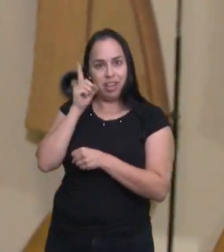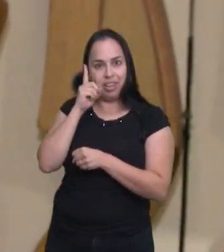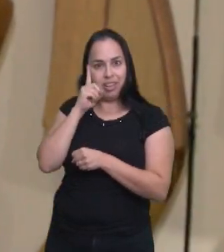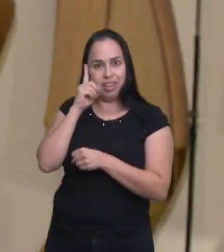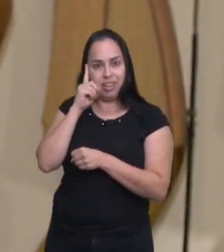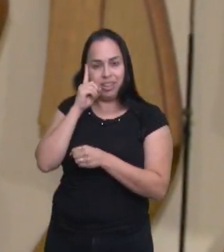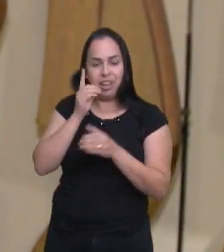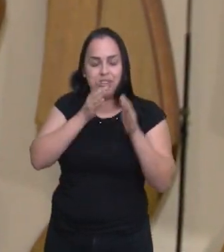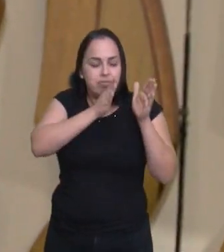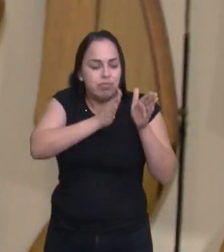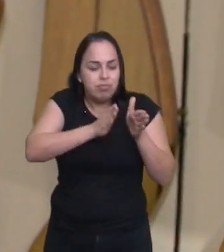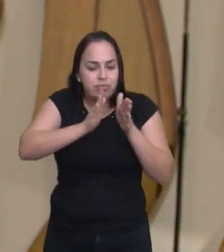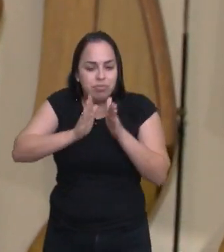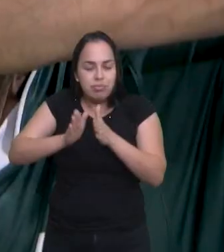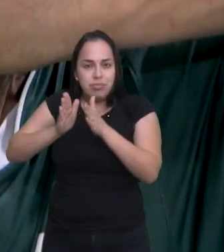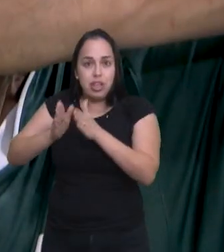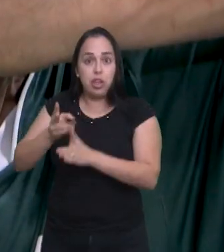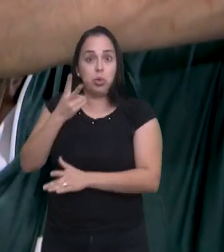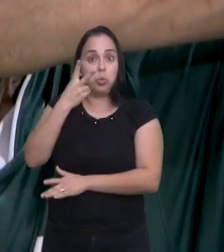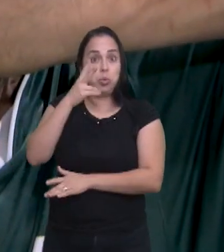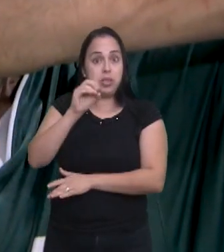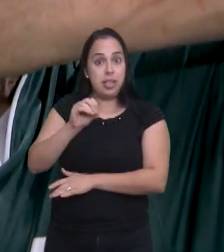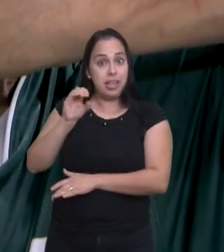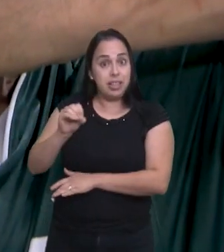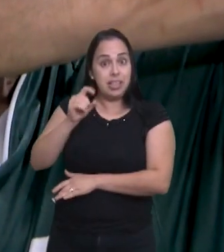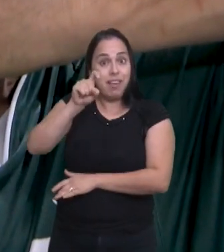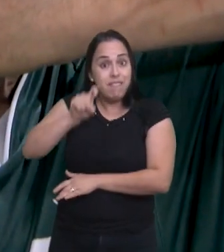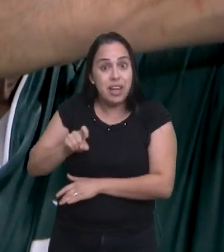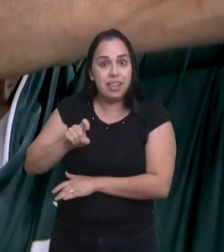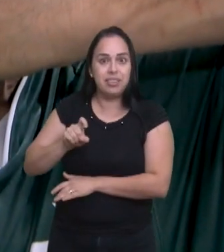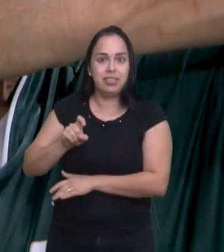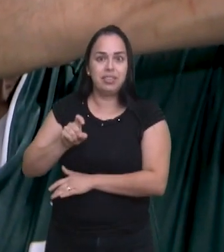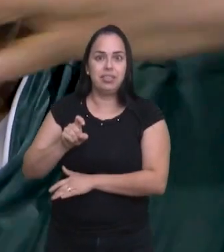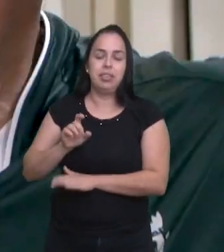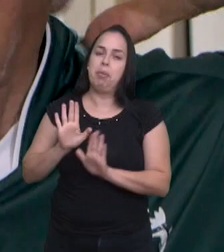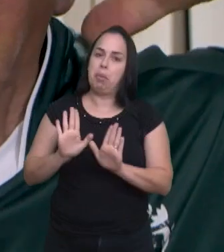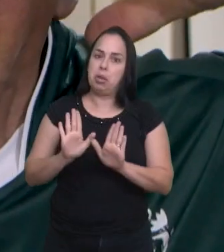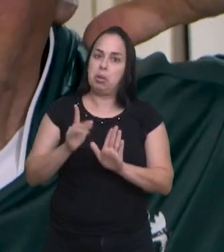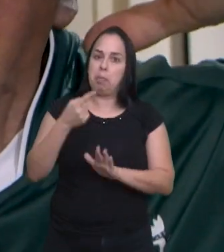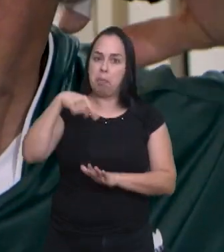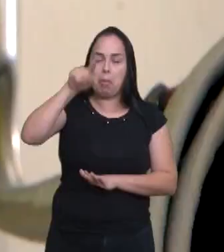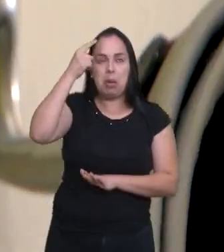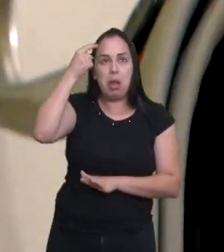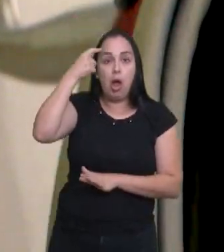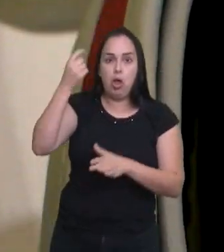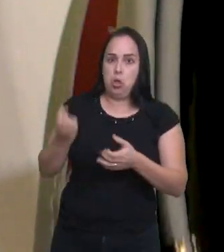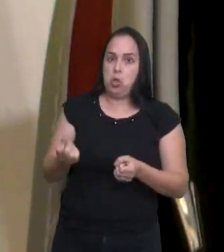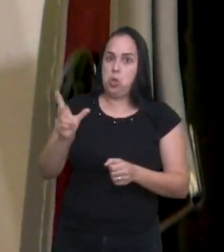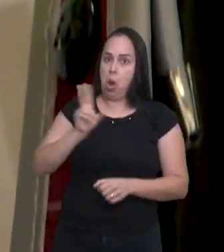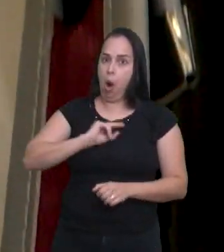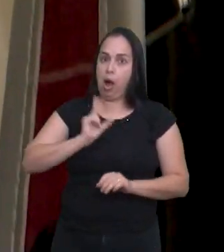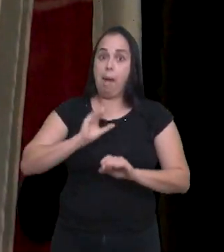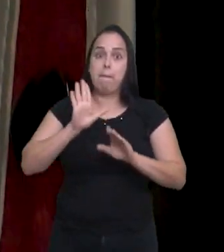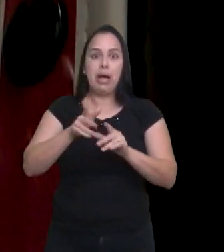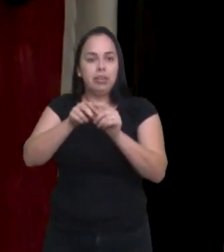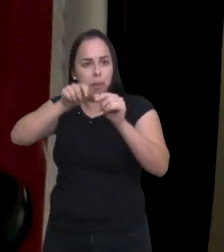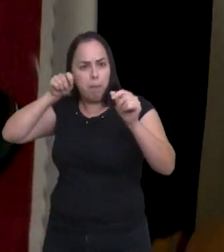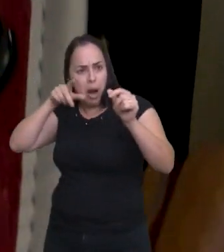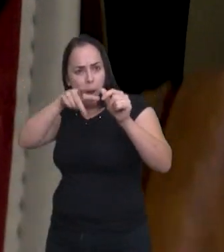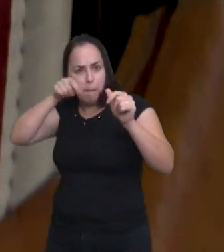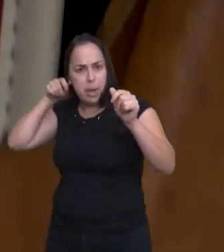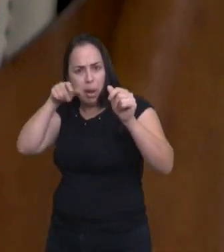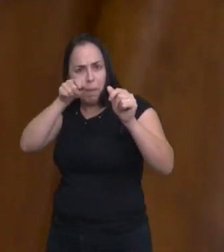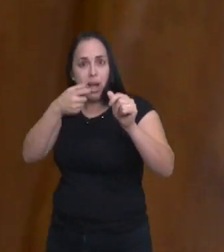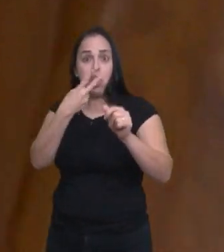Márcio é composta por essa sequência, 200 vezes por semana. Pode parecer exagero, mas esse é o número de flechas que